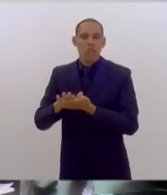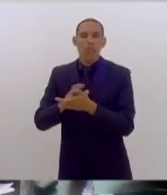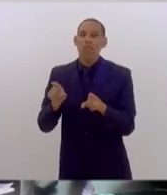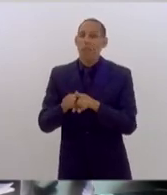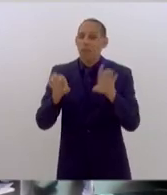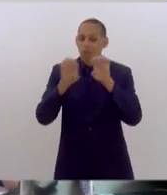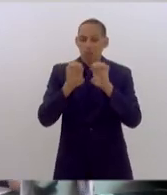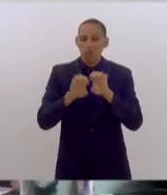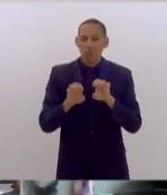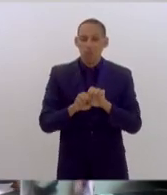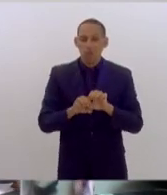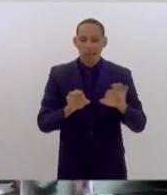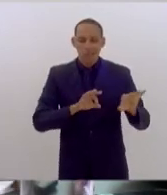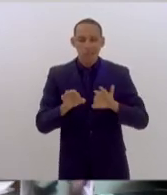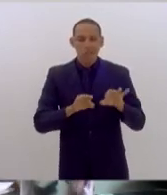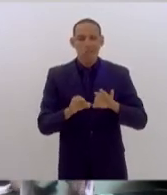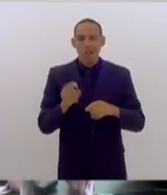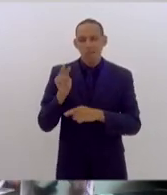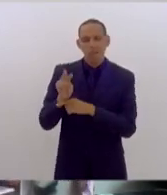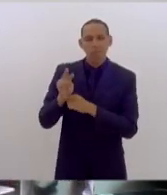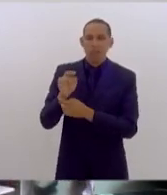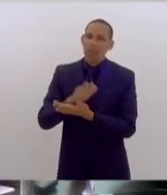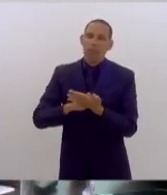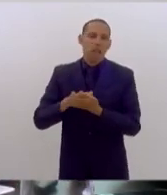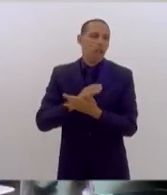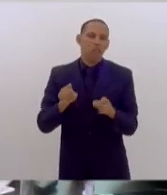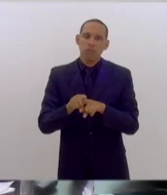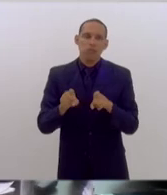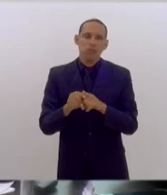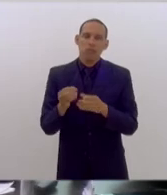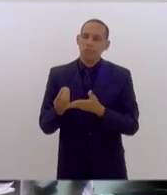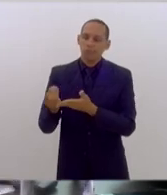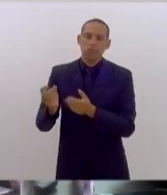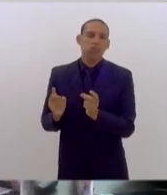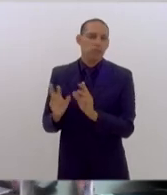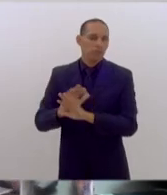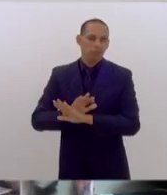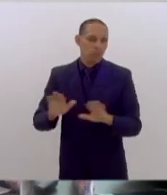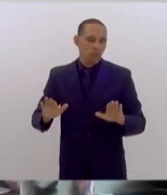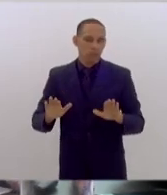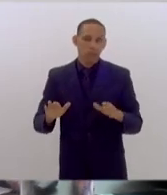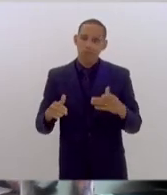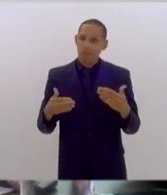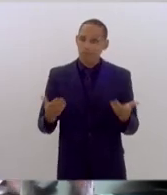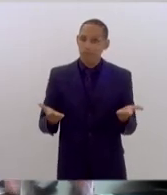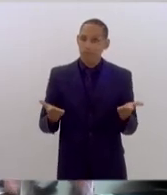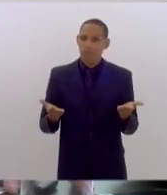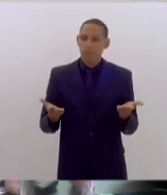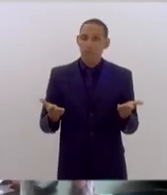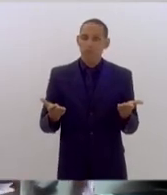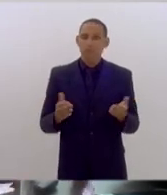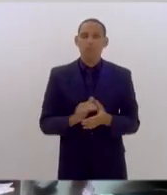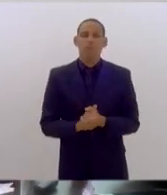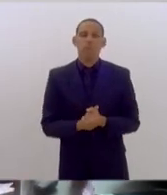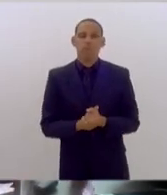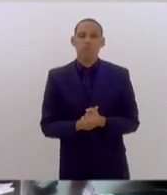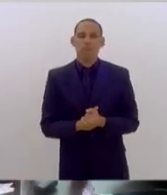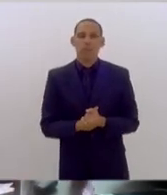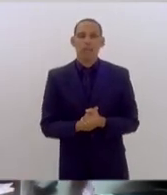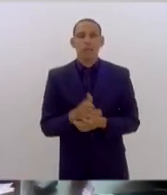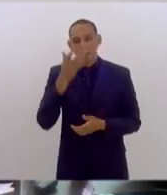não se estruturou para regular e fiscalizar alteração feita em seu nome por empresas privadas nessa situação entre o mar eo Rochedo